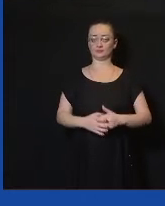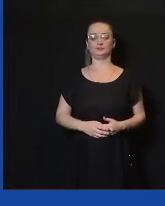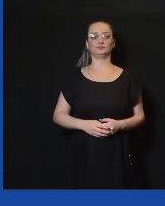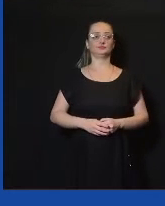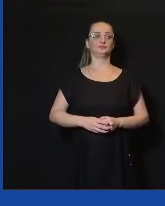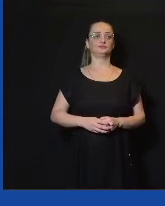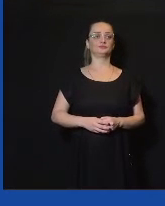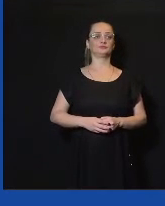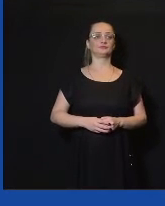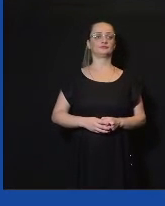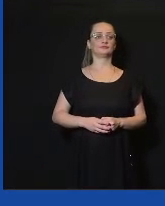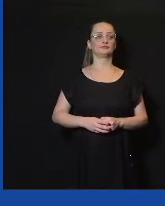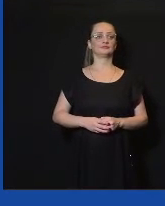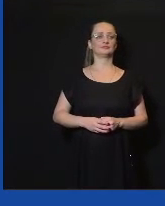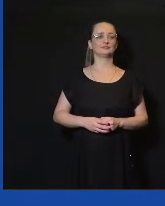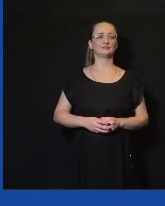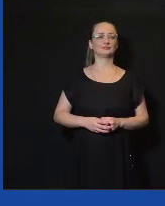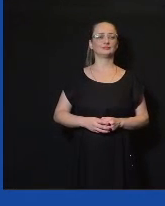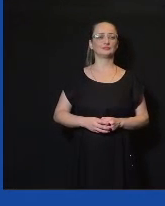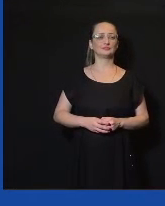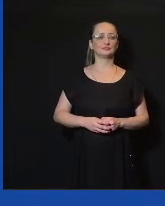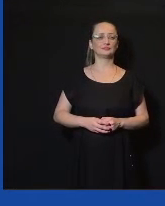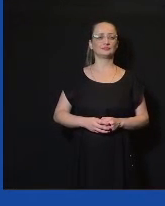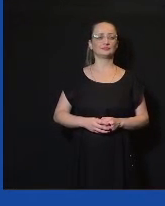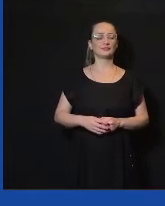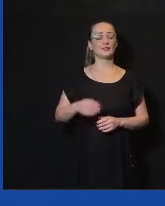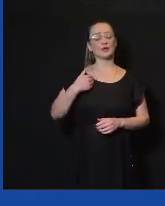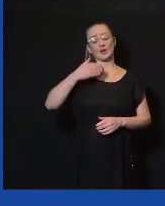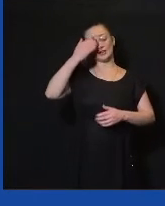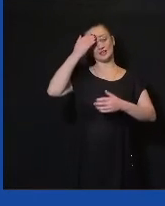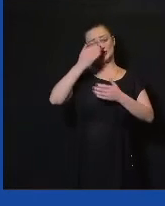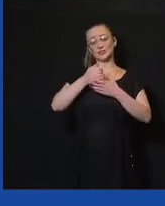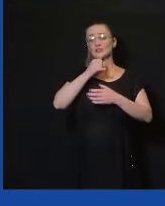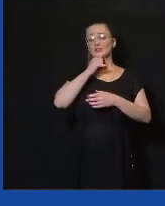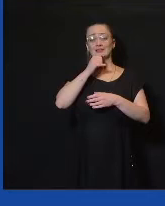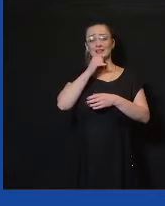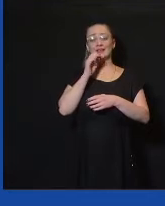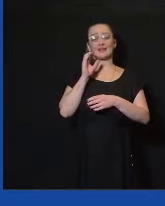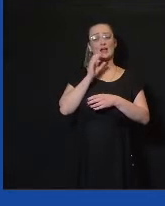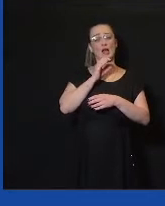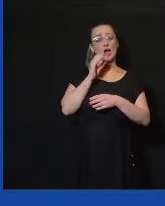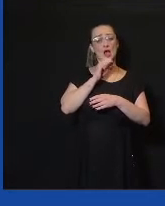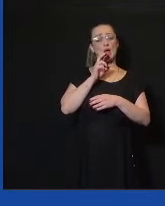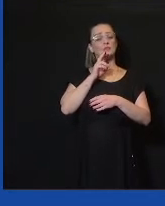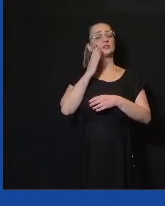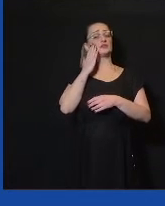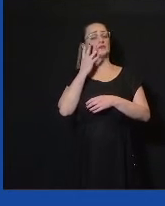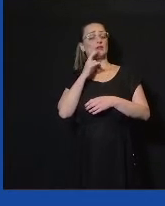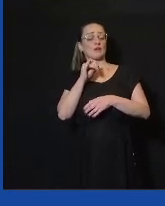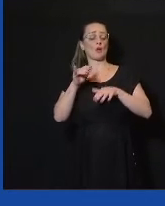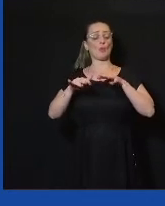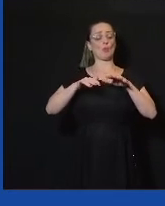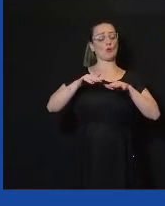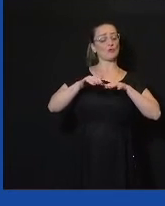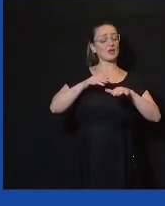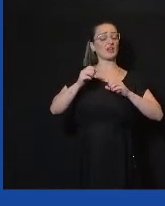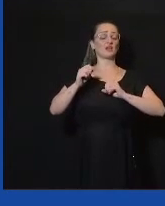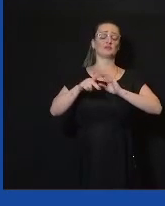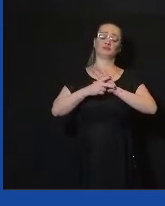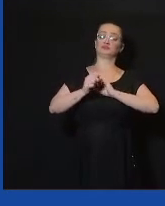Se vai haver, eu acho que é muito cedo para a gente dizer que vai haver, assim, para considerar um movimento, né, das